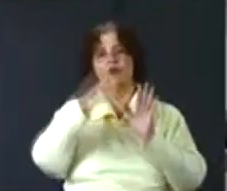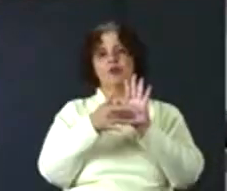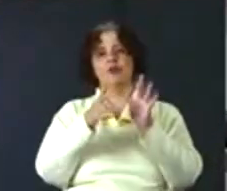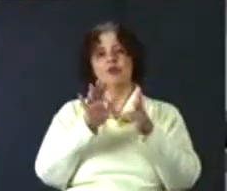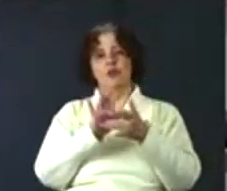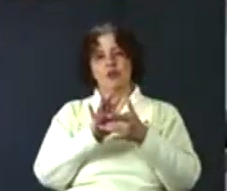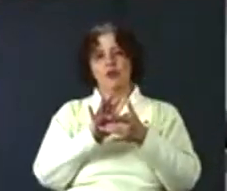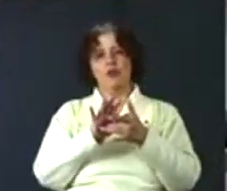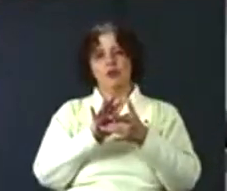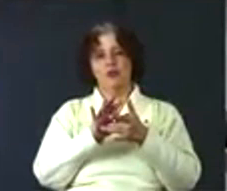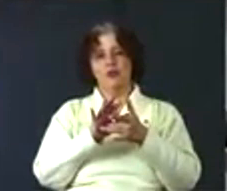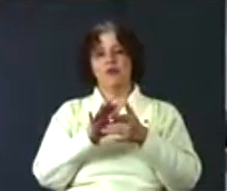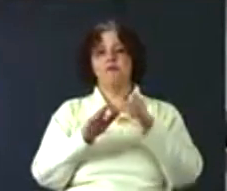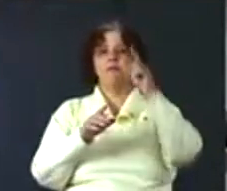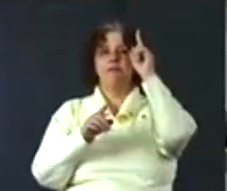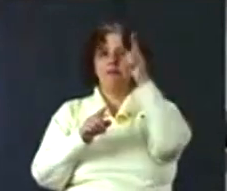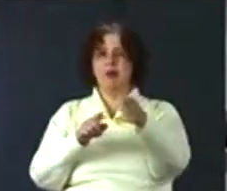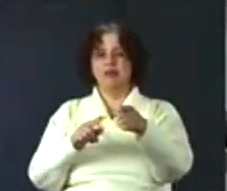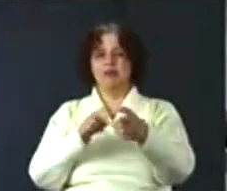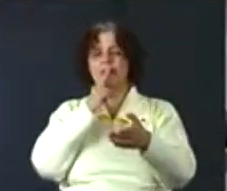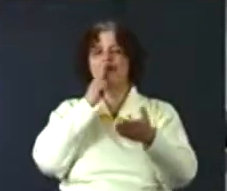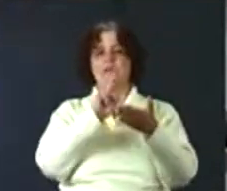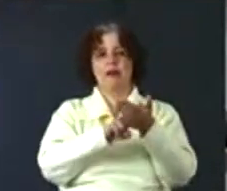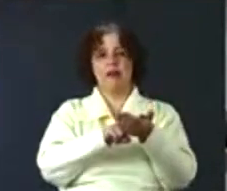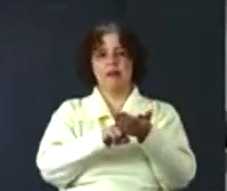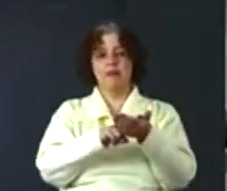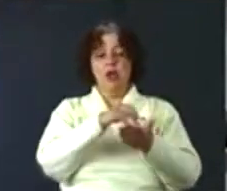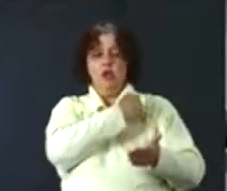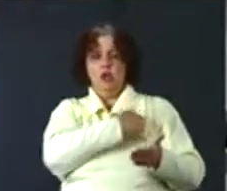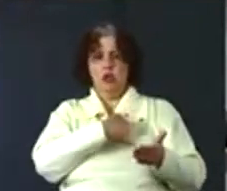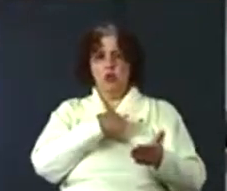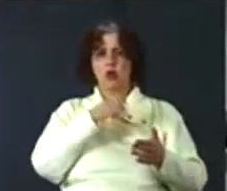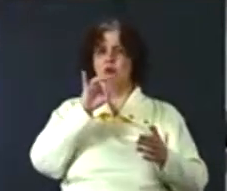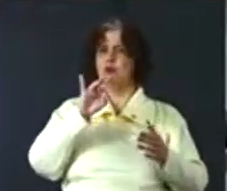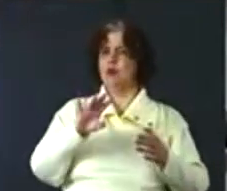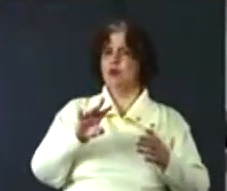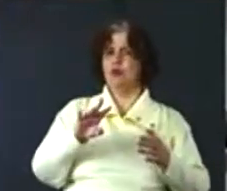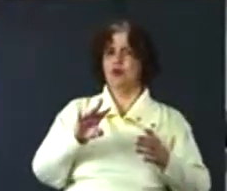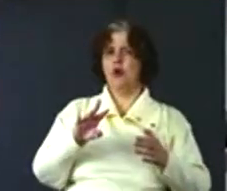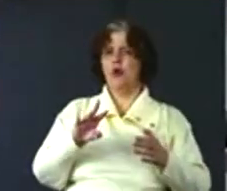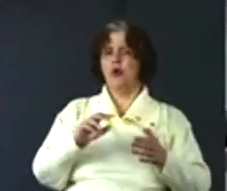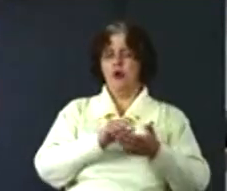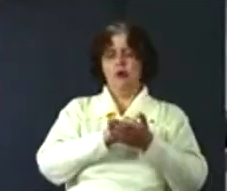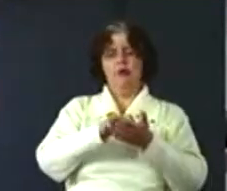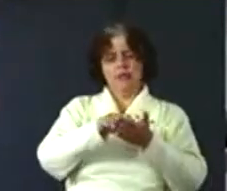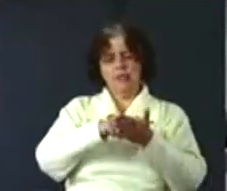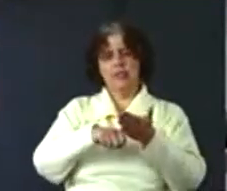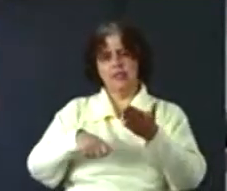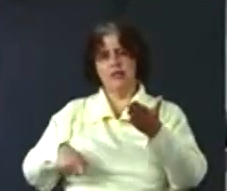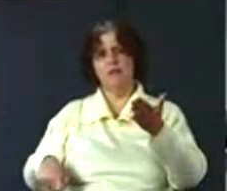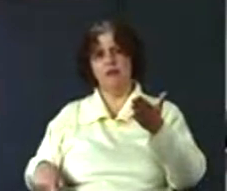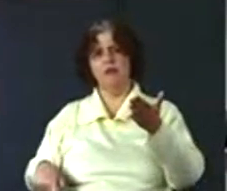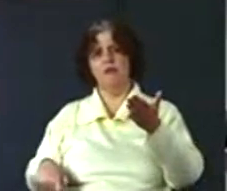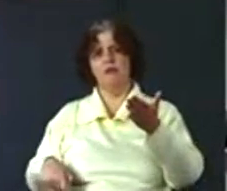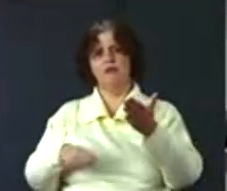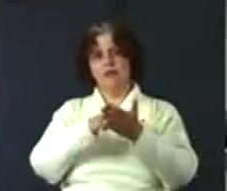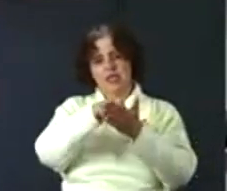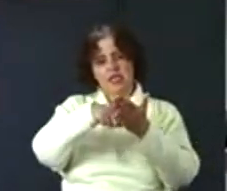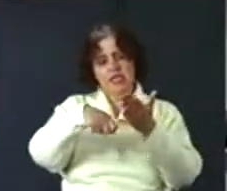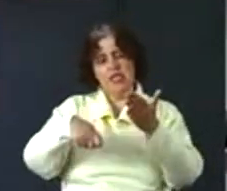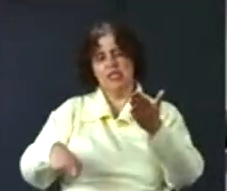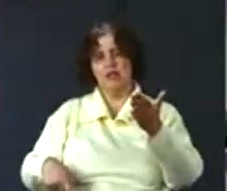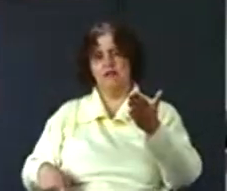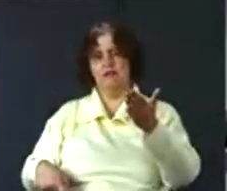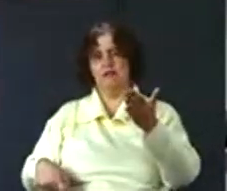está enviando essa carta. João apenas foi aquele que registrou e enviou, mas a carta é de próprio punho, podemos assim dizer, do